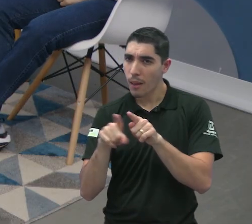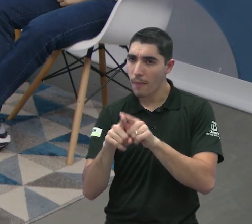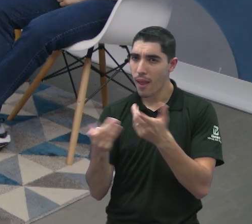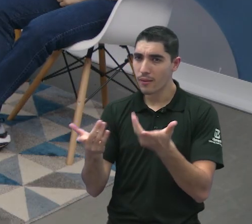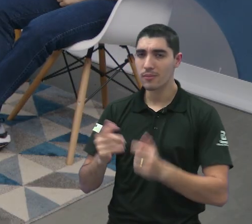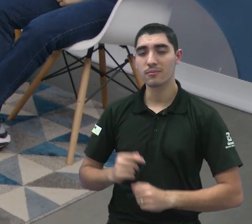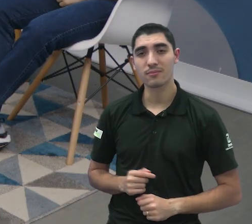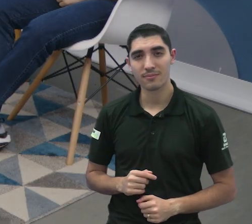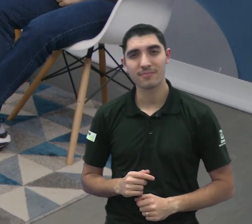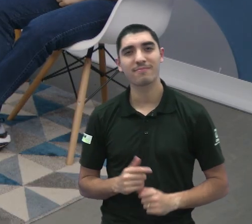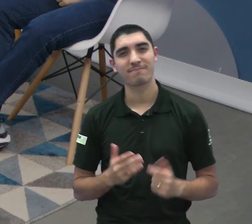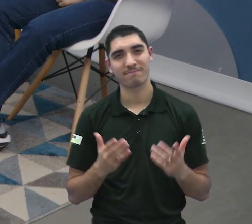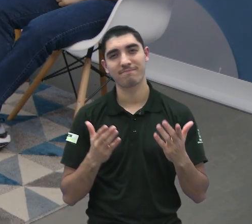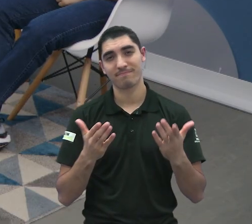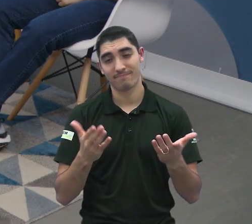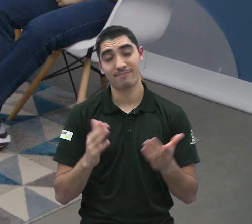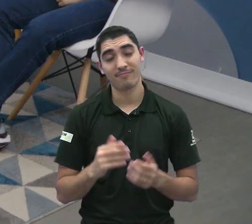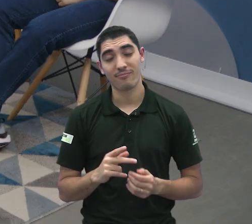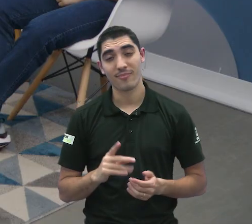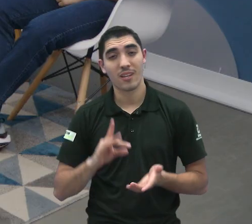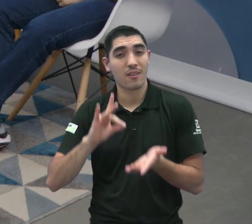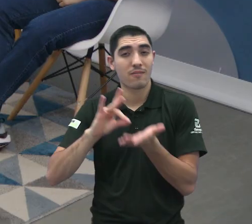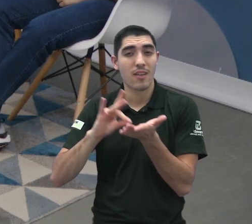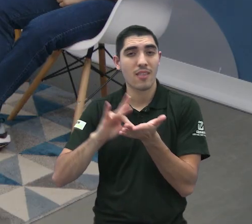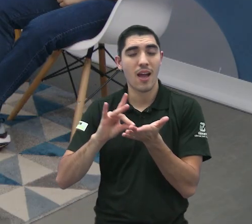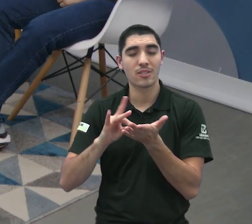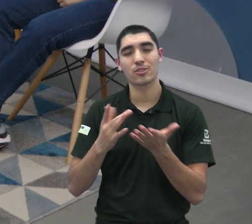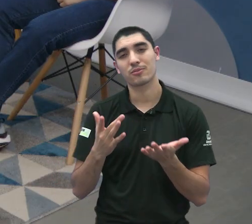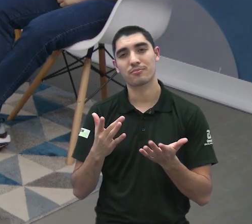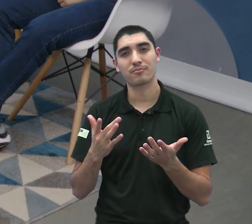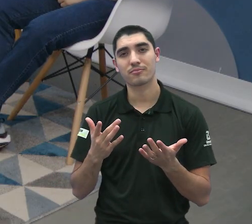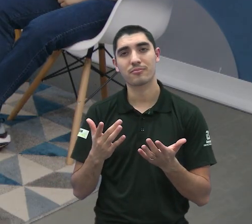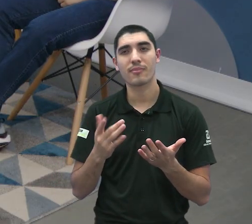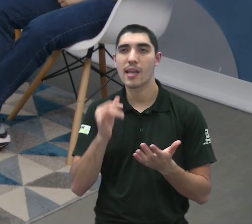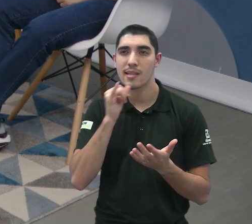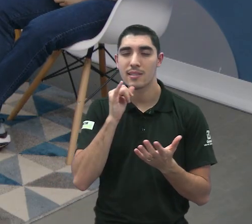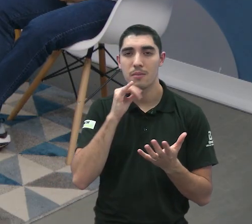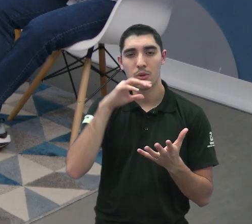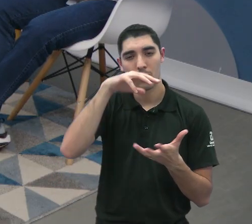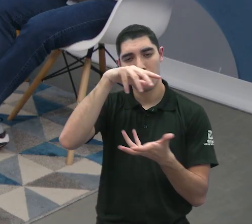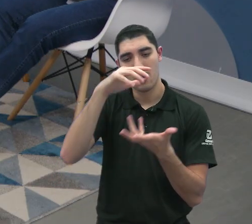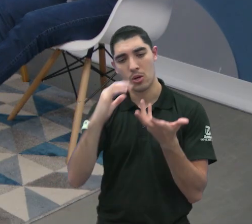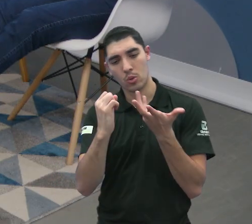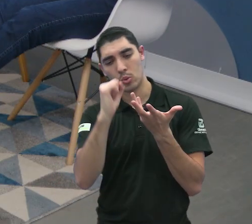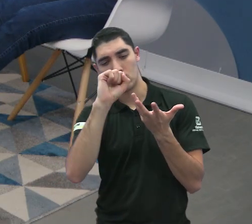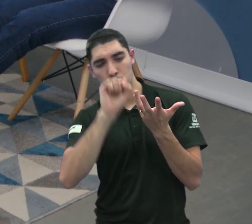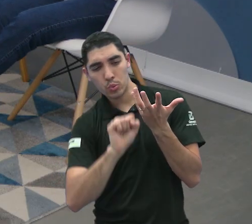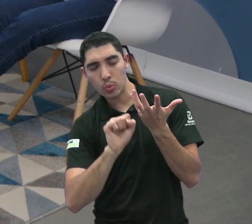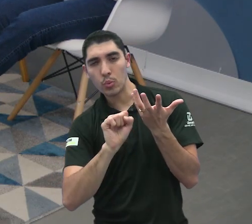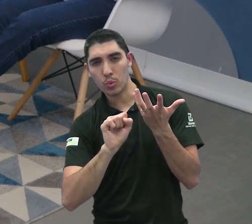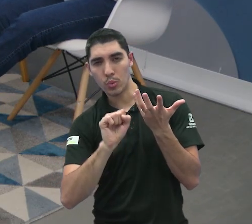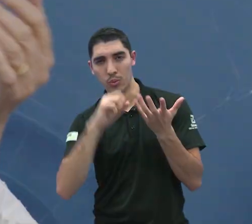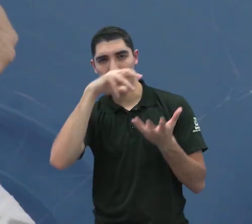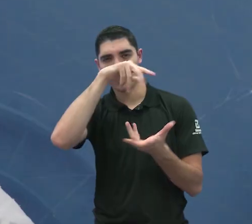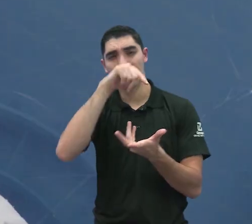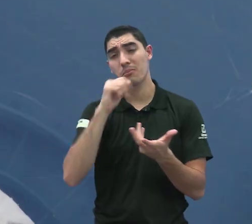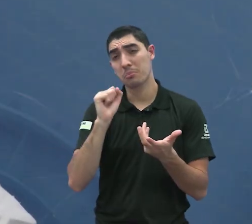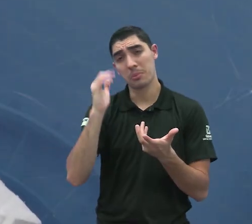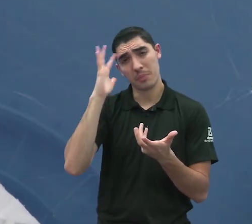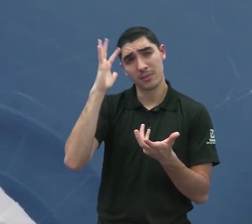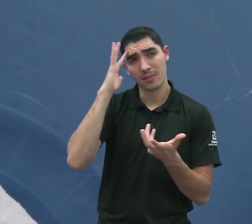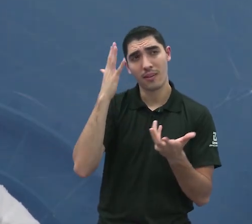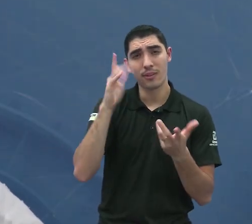não existe uma posição, né? O sul global ele pode estar, quando a gente está falando de representação